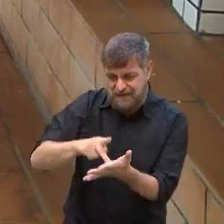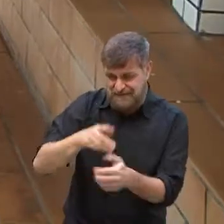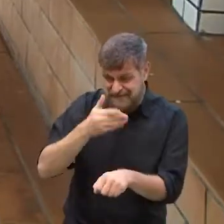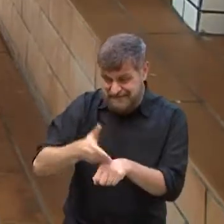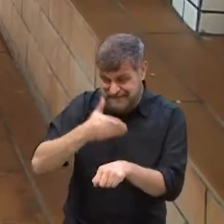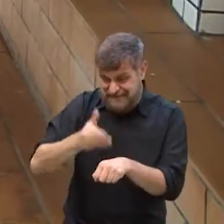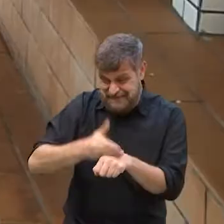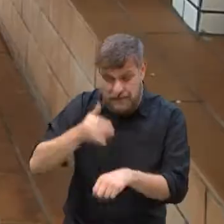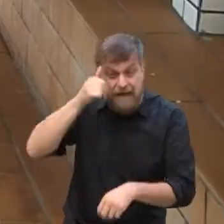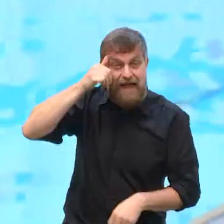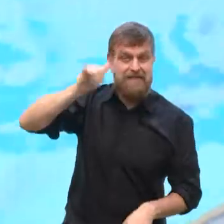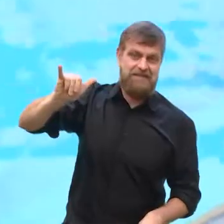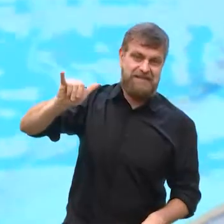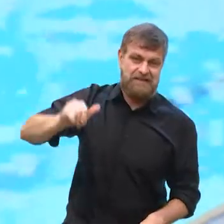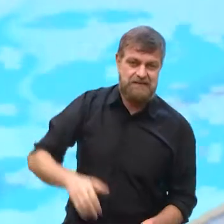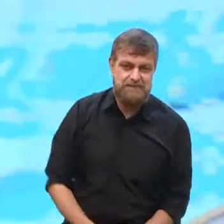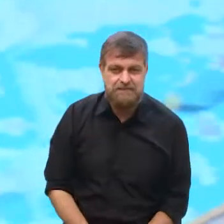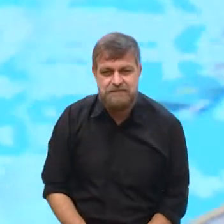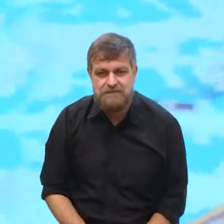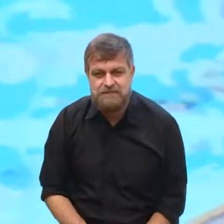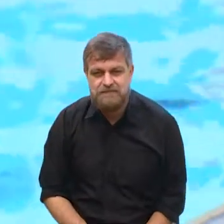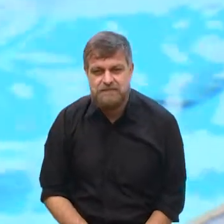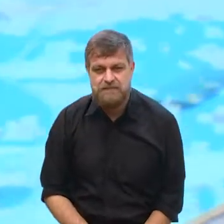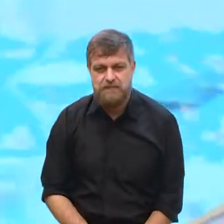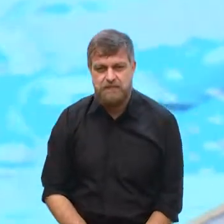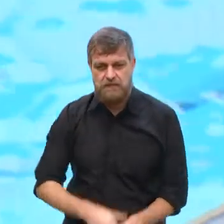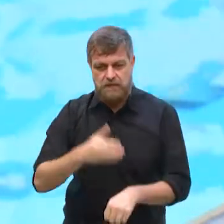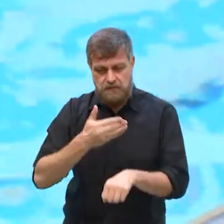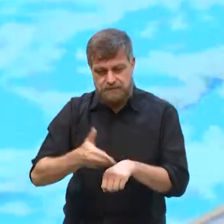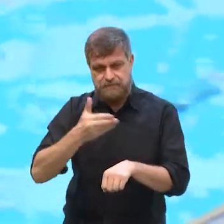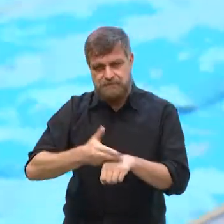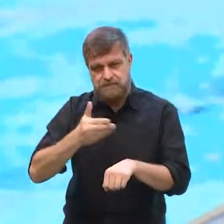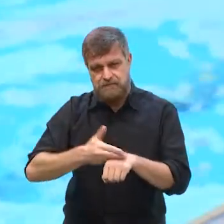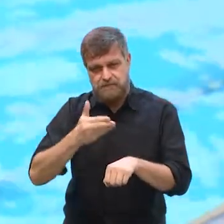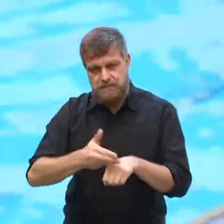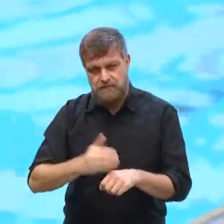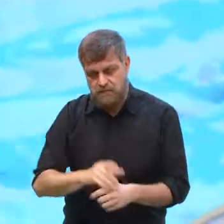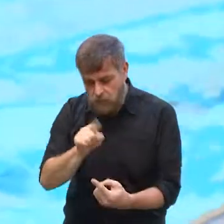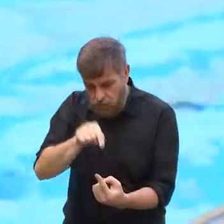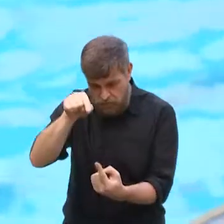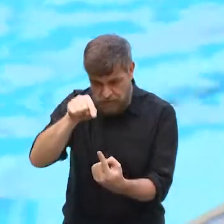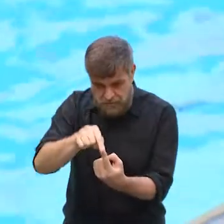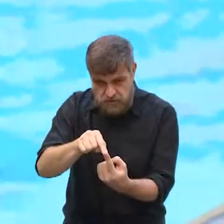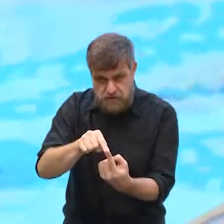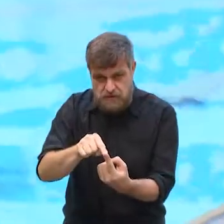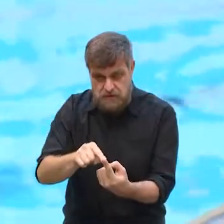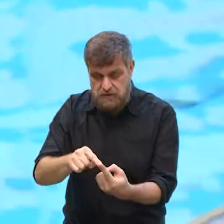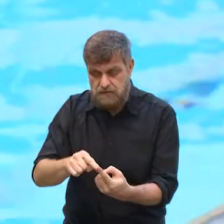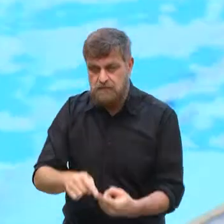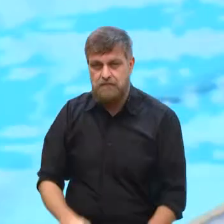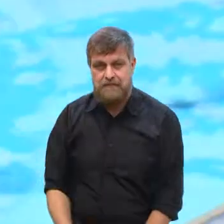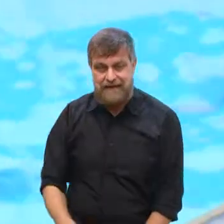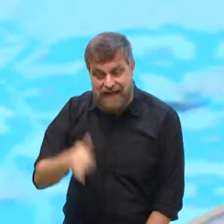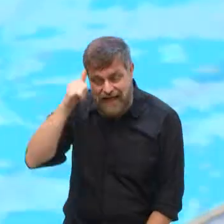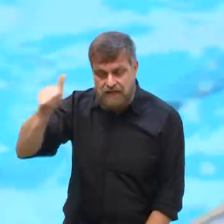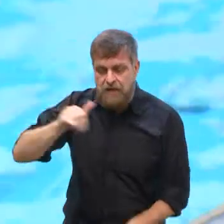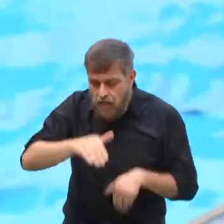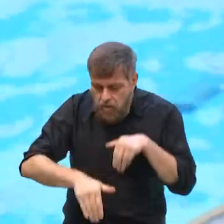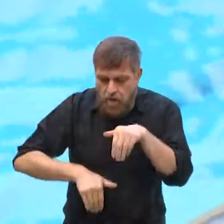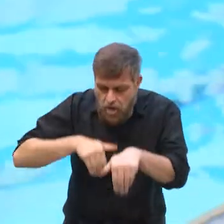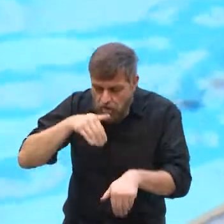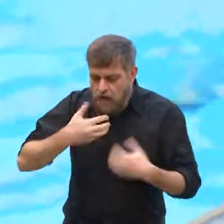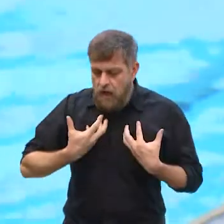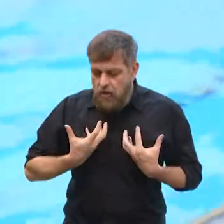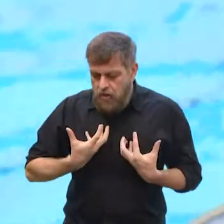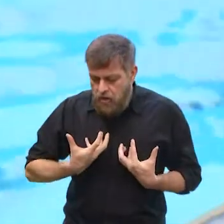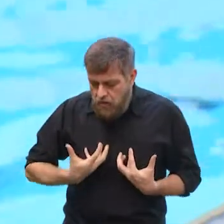isso não acontecer. Tá. O treinamento, ele justamente acontece para isso. Então, assim, no